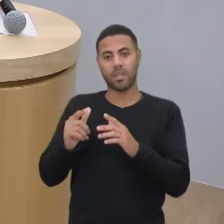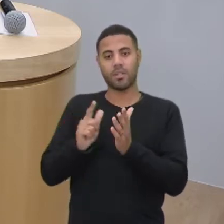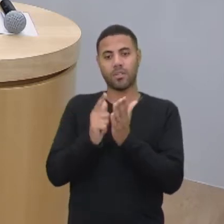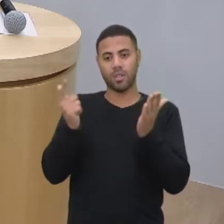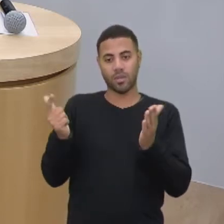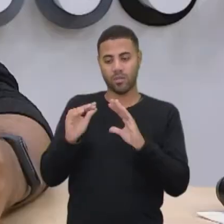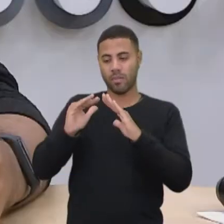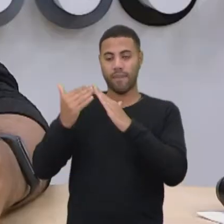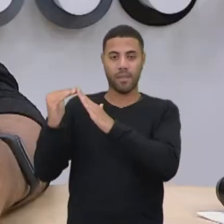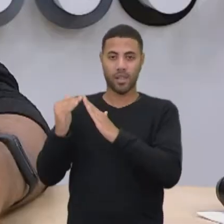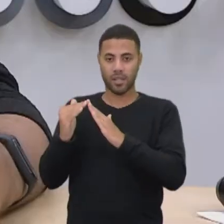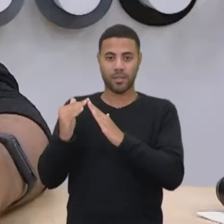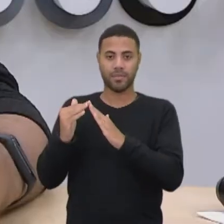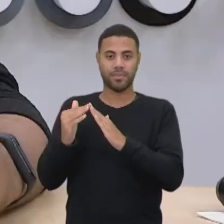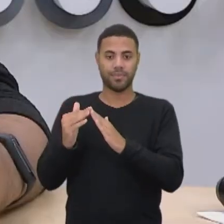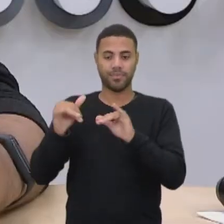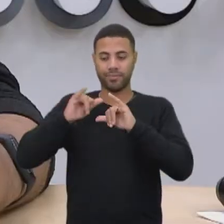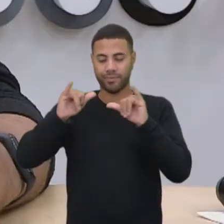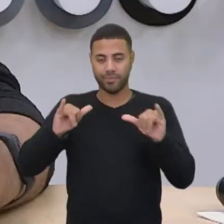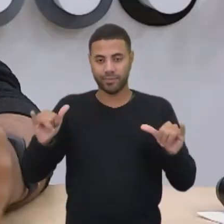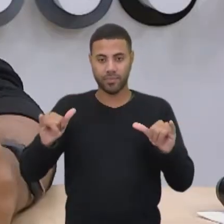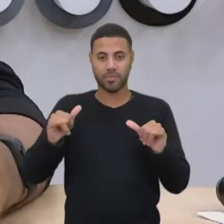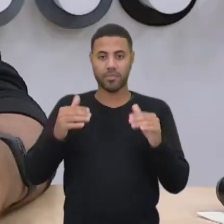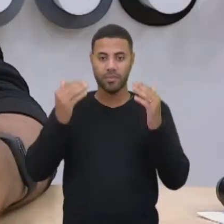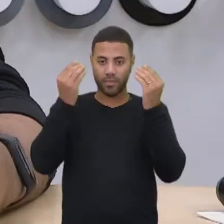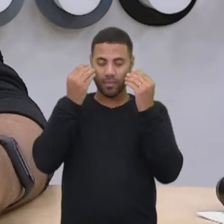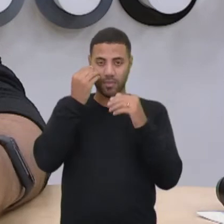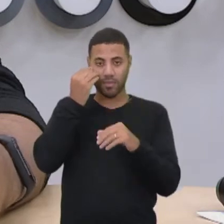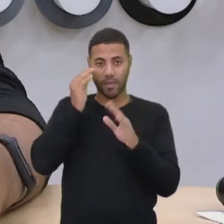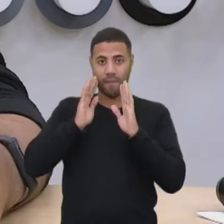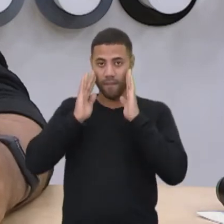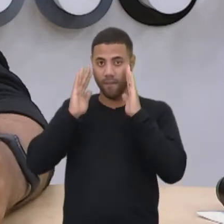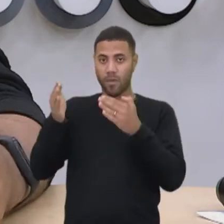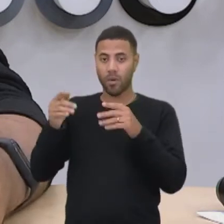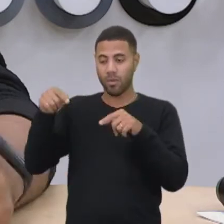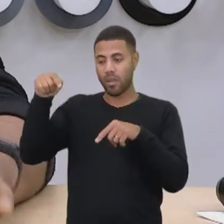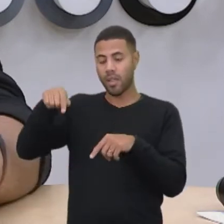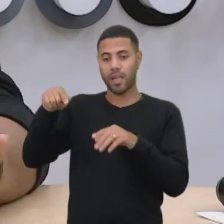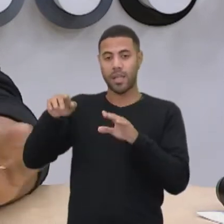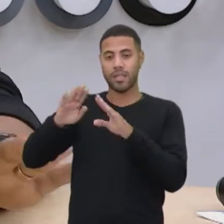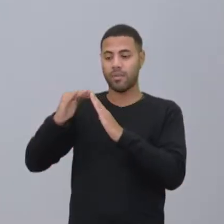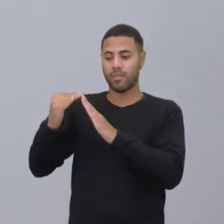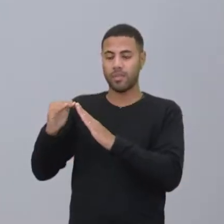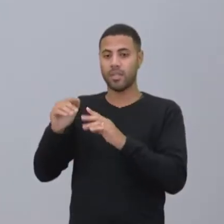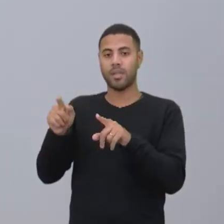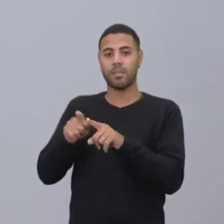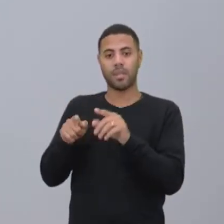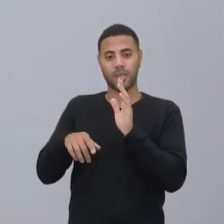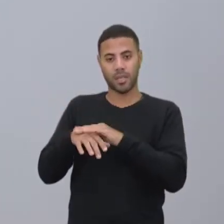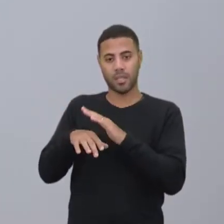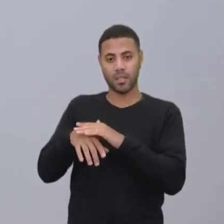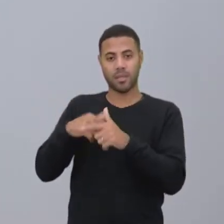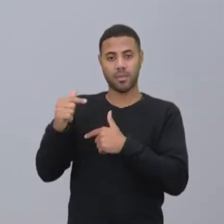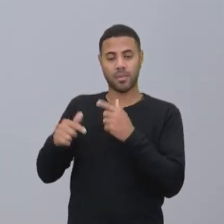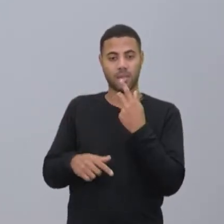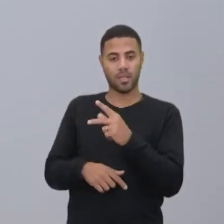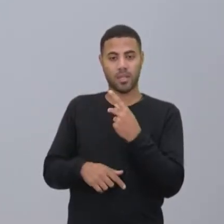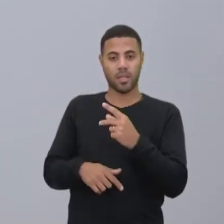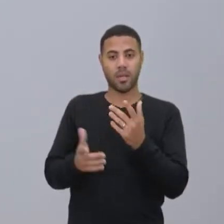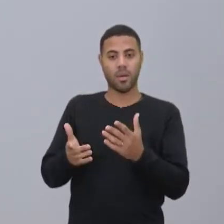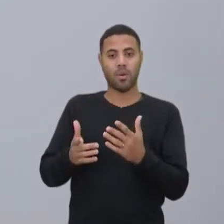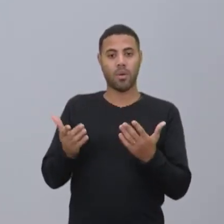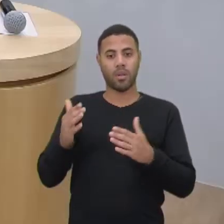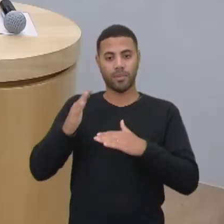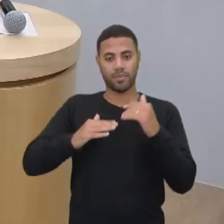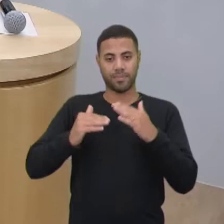para, de repente, focar nessa voz da periferia. Então esse é o trabalho deles agora, tá? O objetivo da